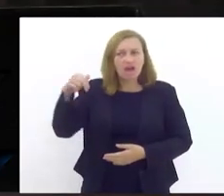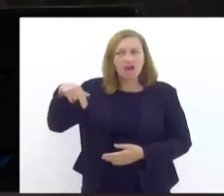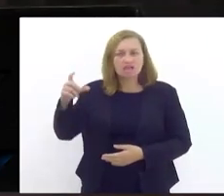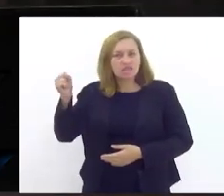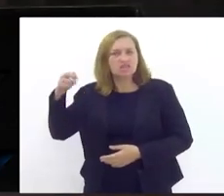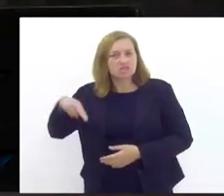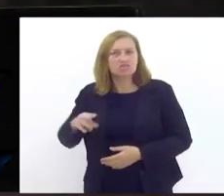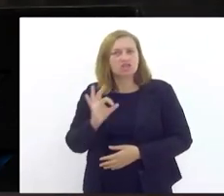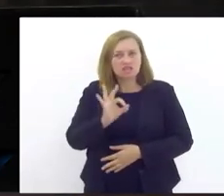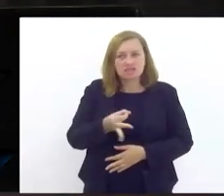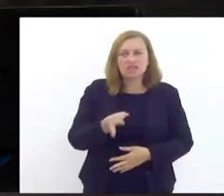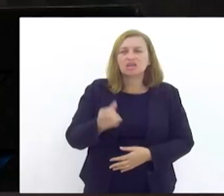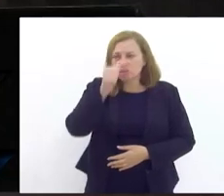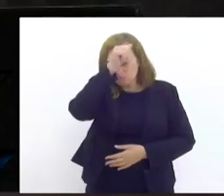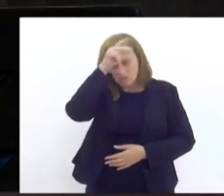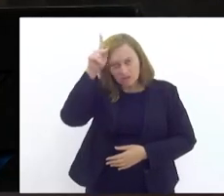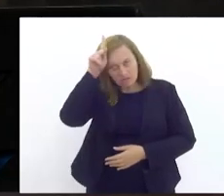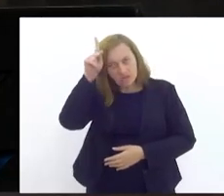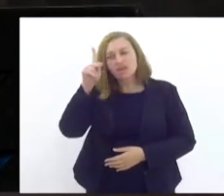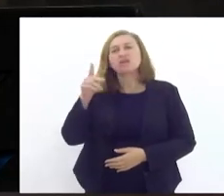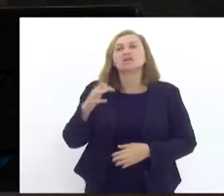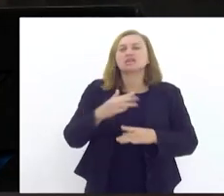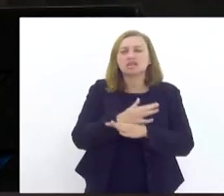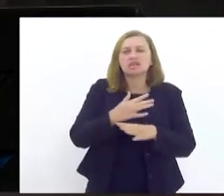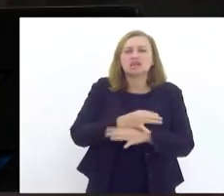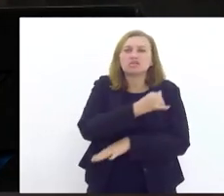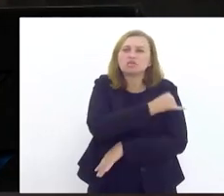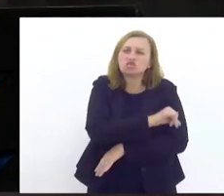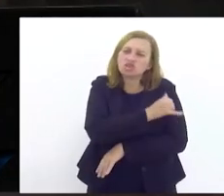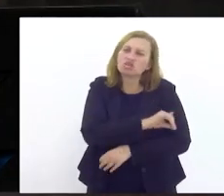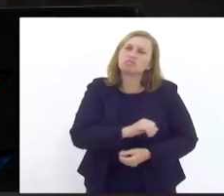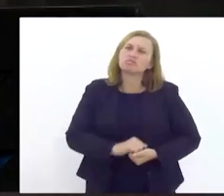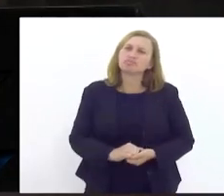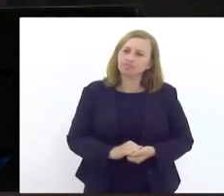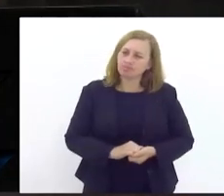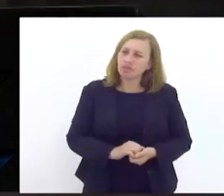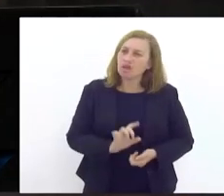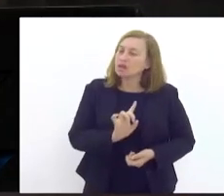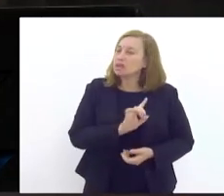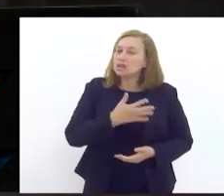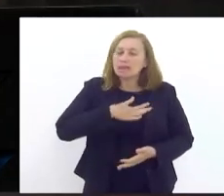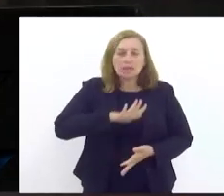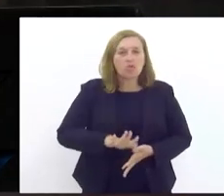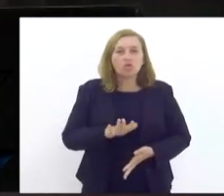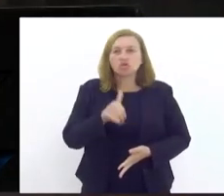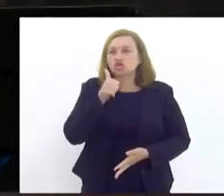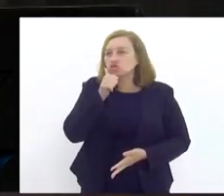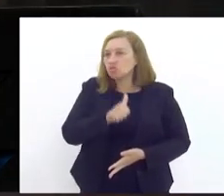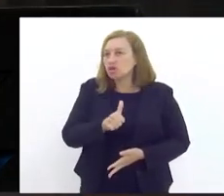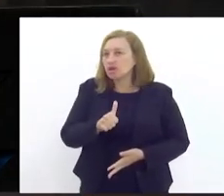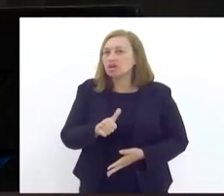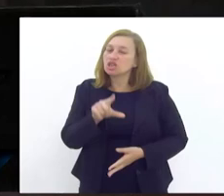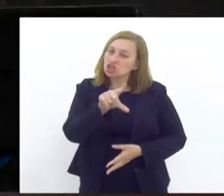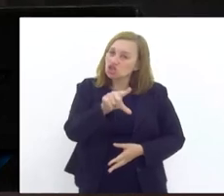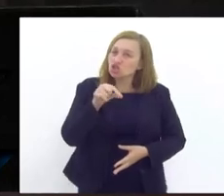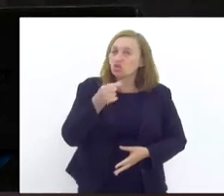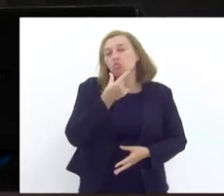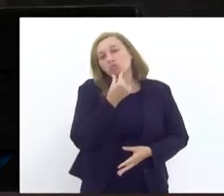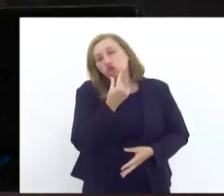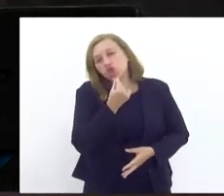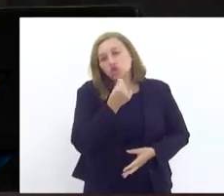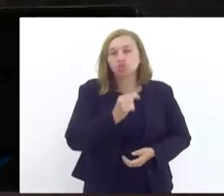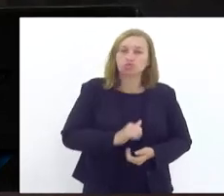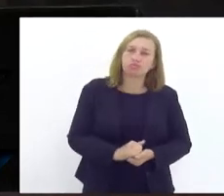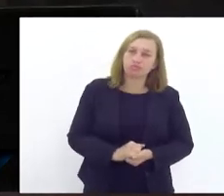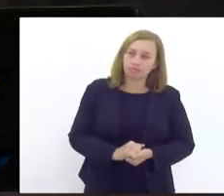de razão o prefeito da cidade do Rio de Janeiro não gosta de mulheres e preferem os